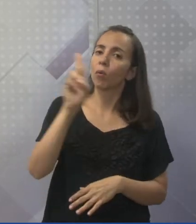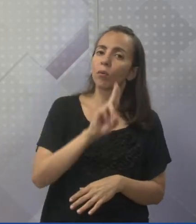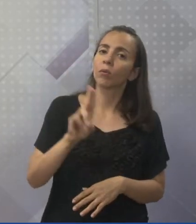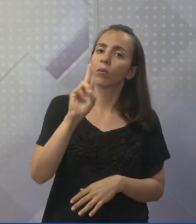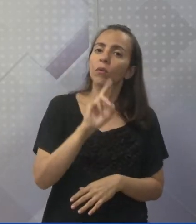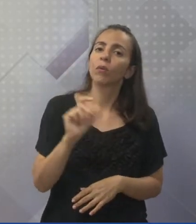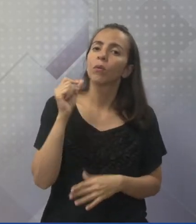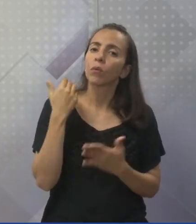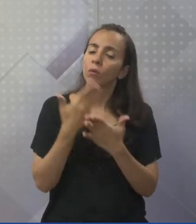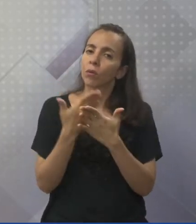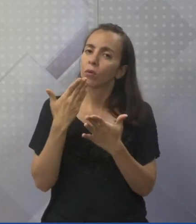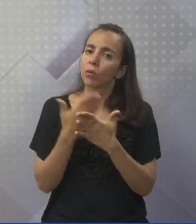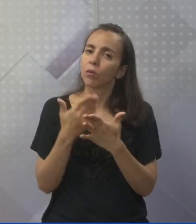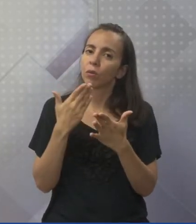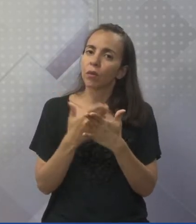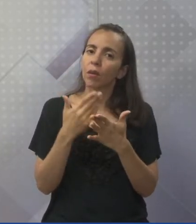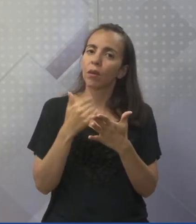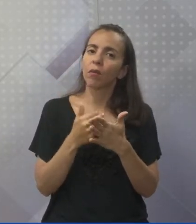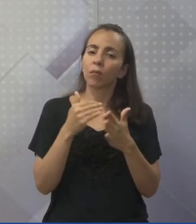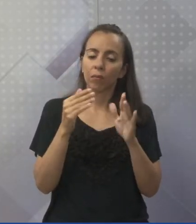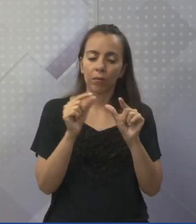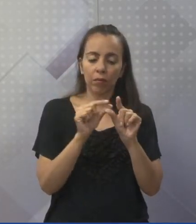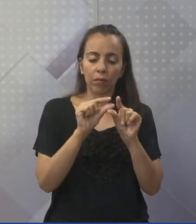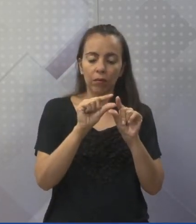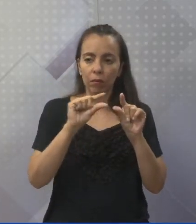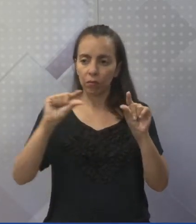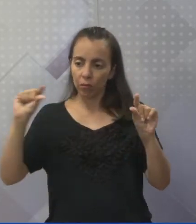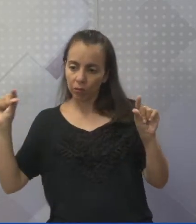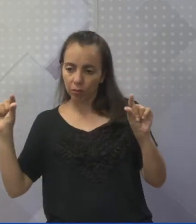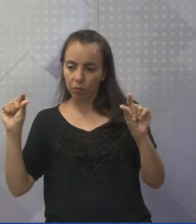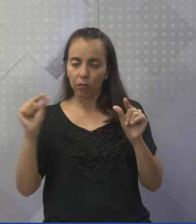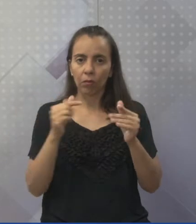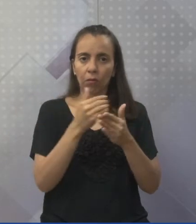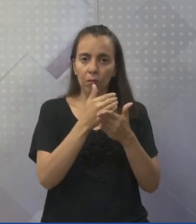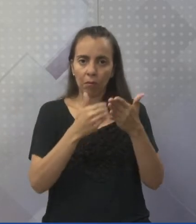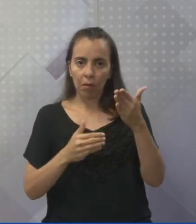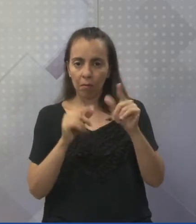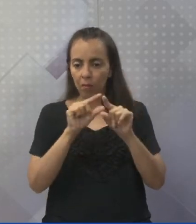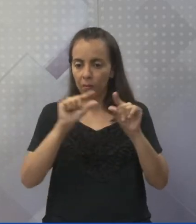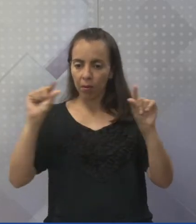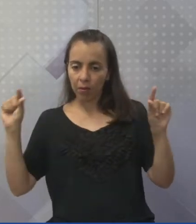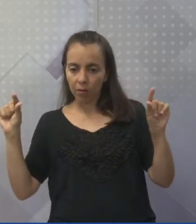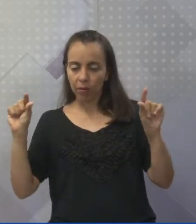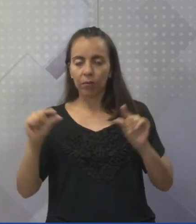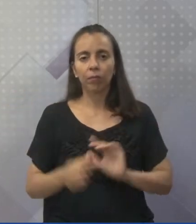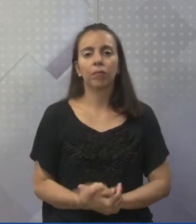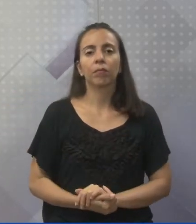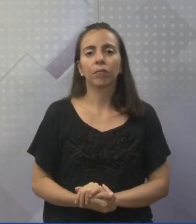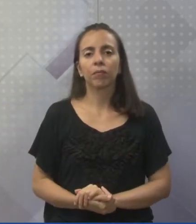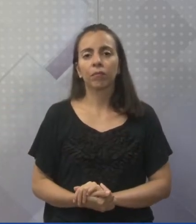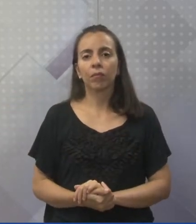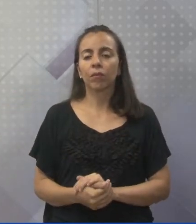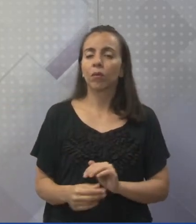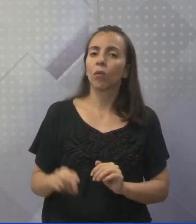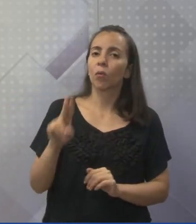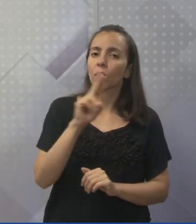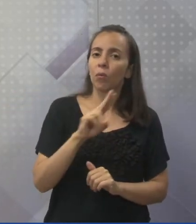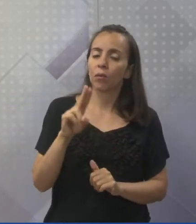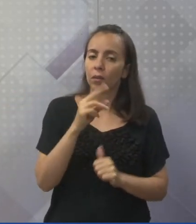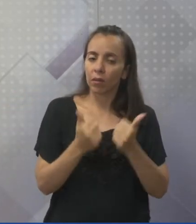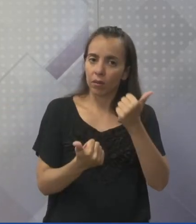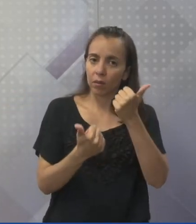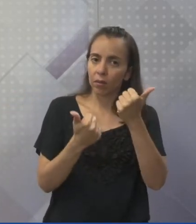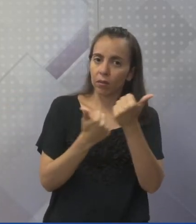estudar a negativa extensa. Então, após o would, após o auxiliar would, você